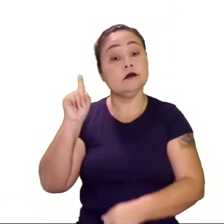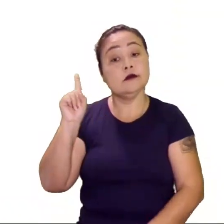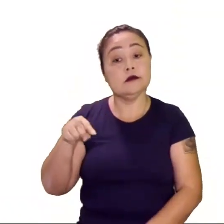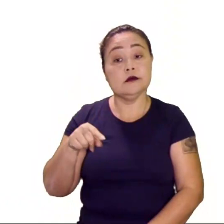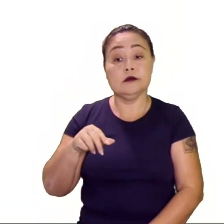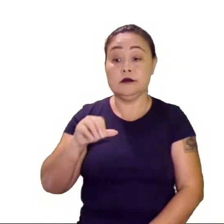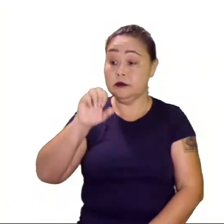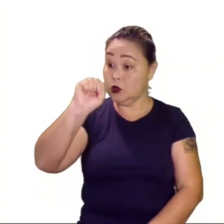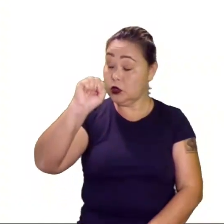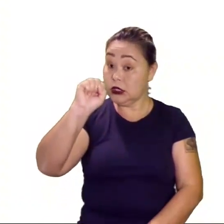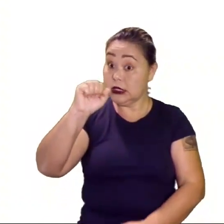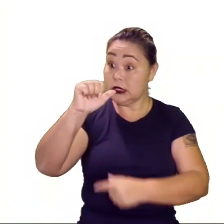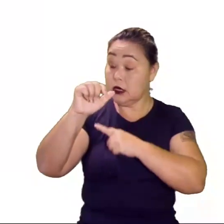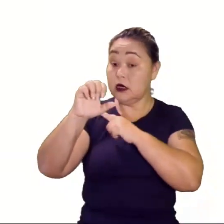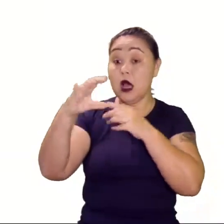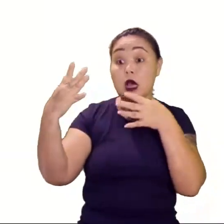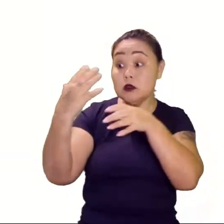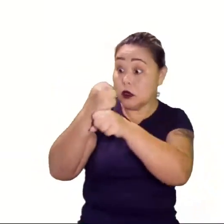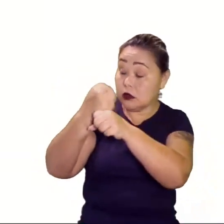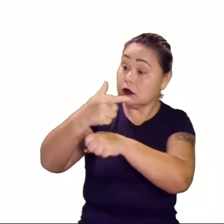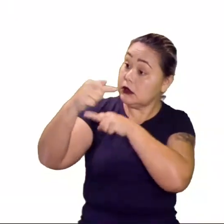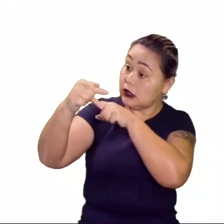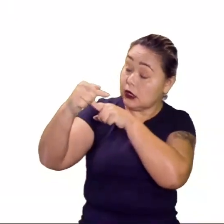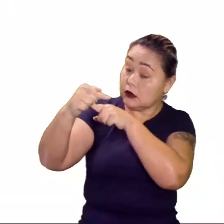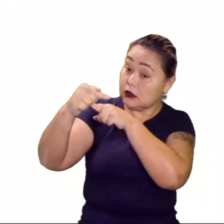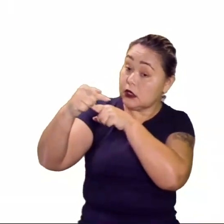dos 7 termos ou as